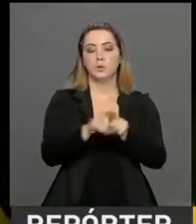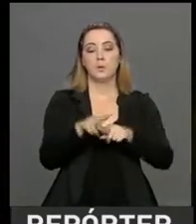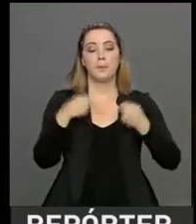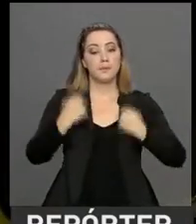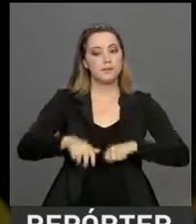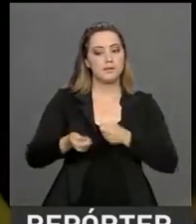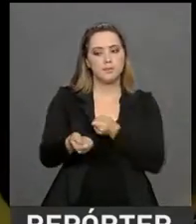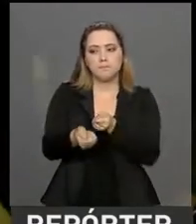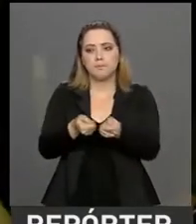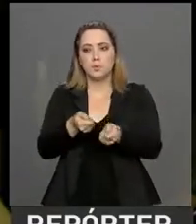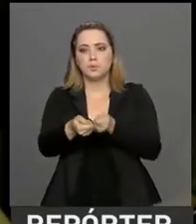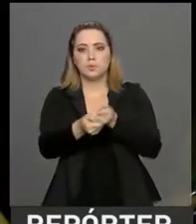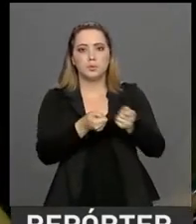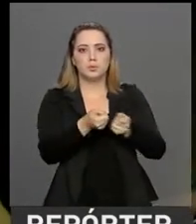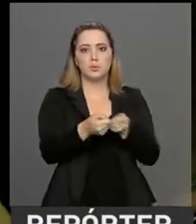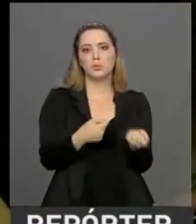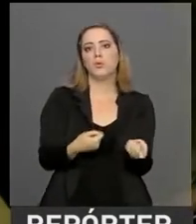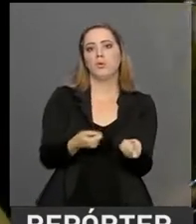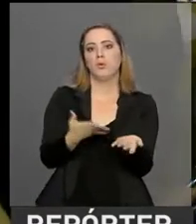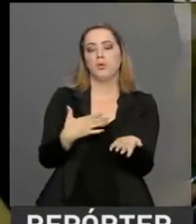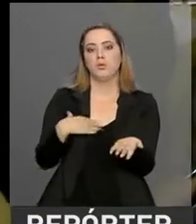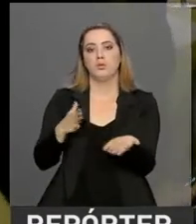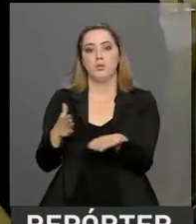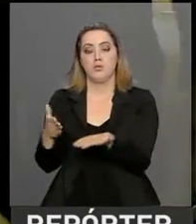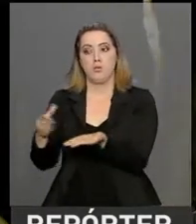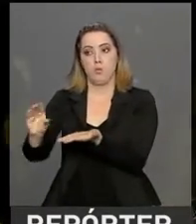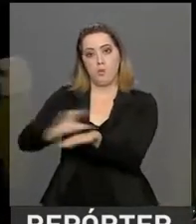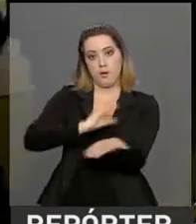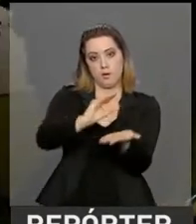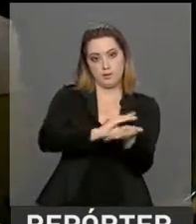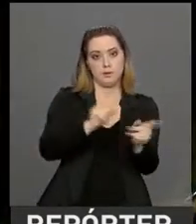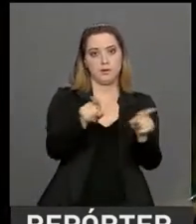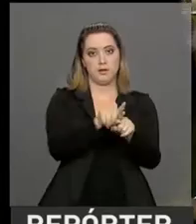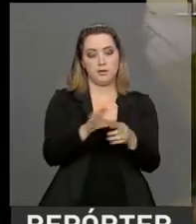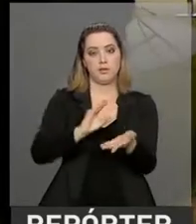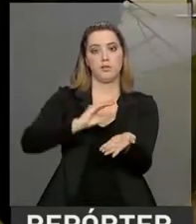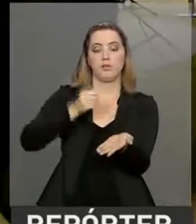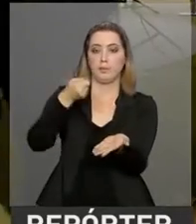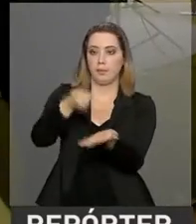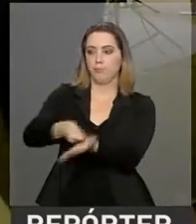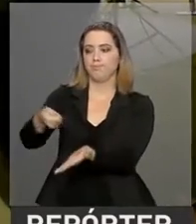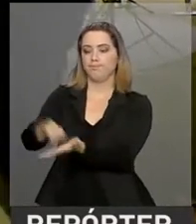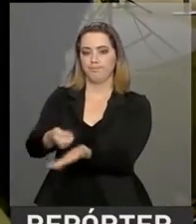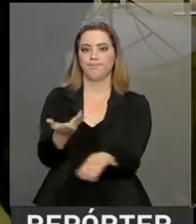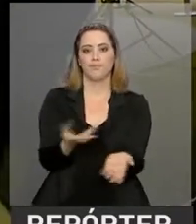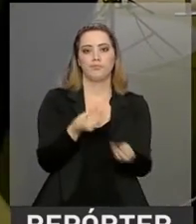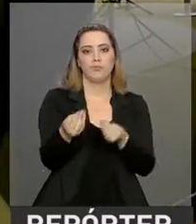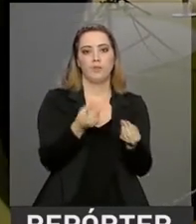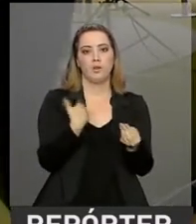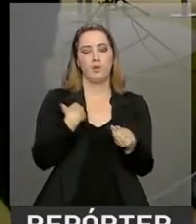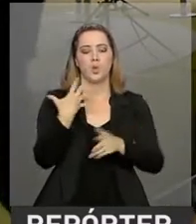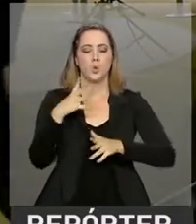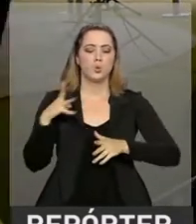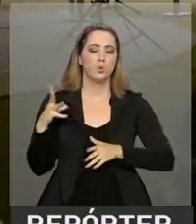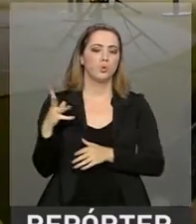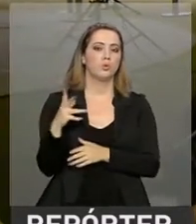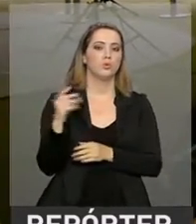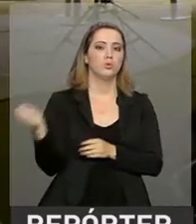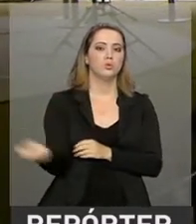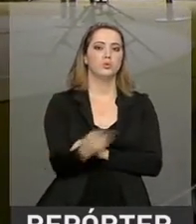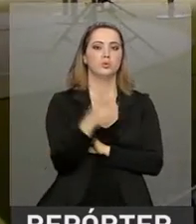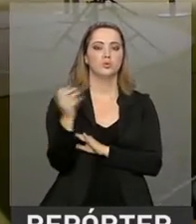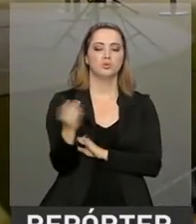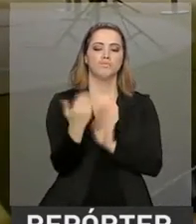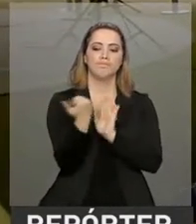despesa e a receita. E aí nós iniciarmos um novo período de elaboração do orçamento,